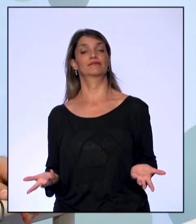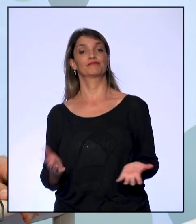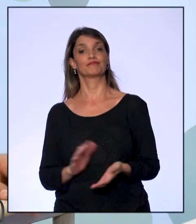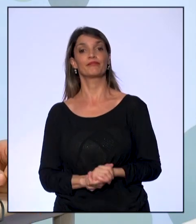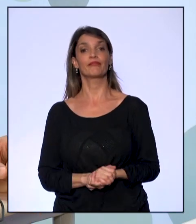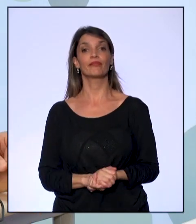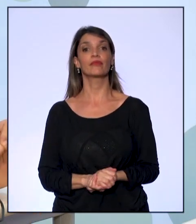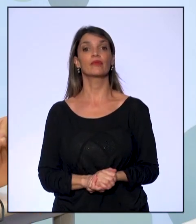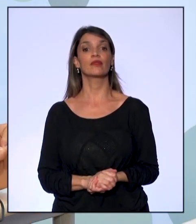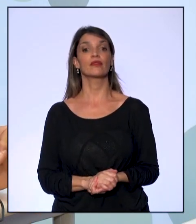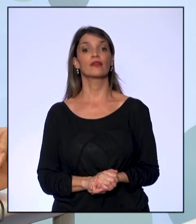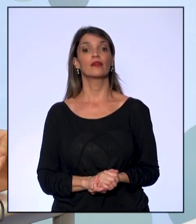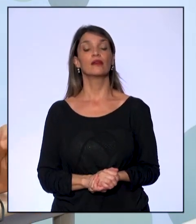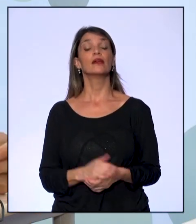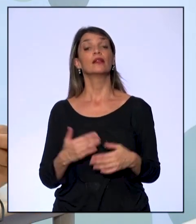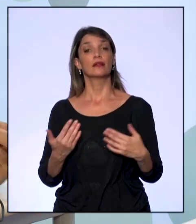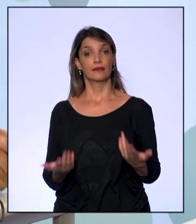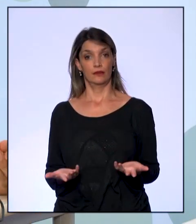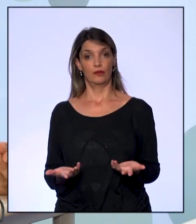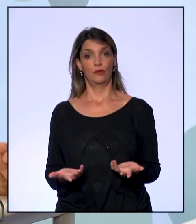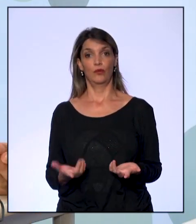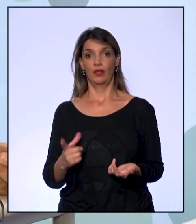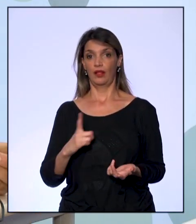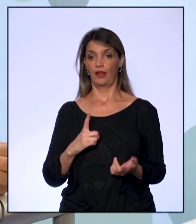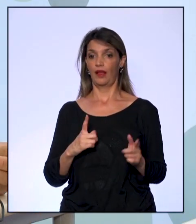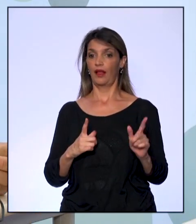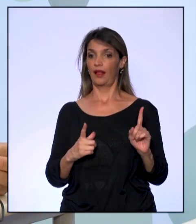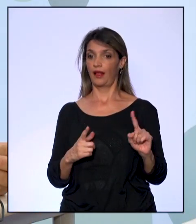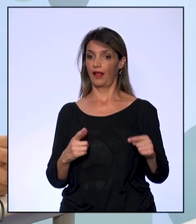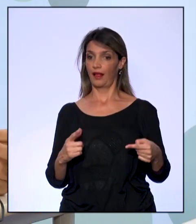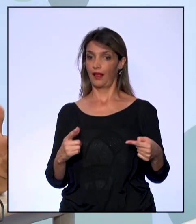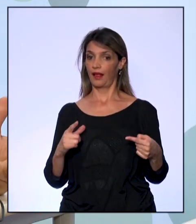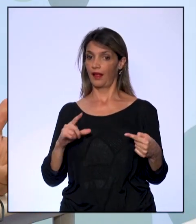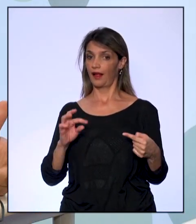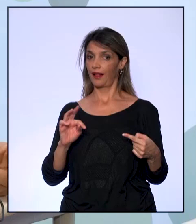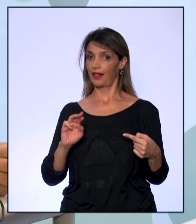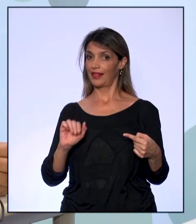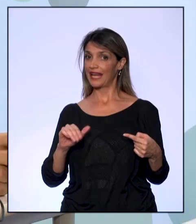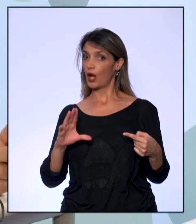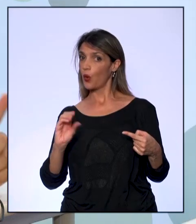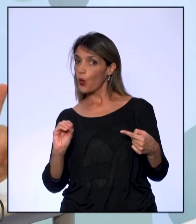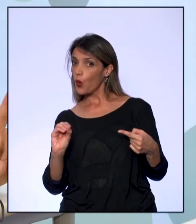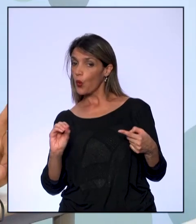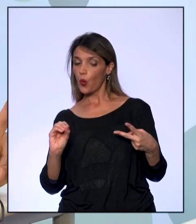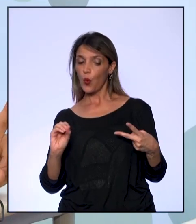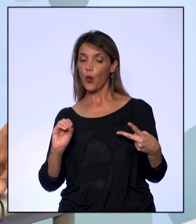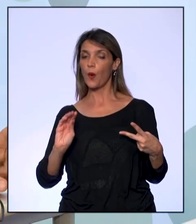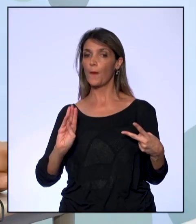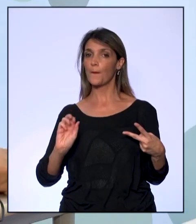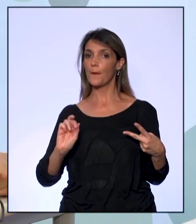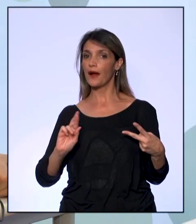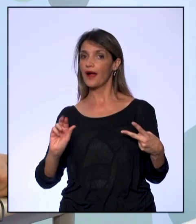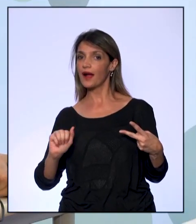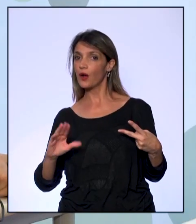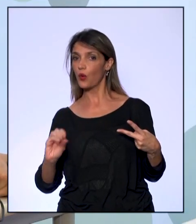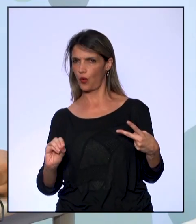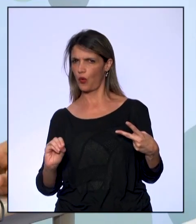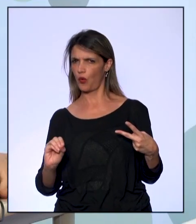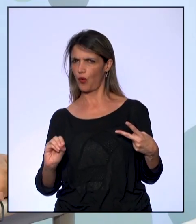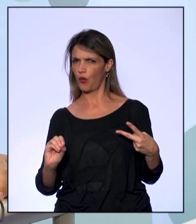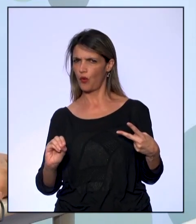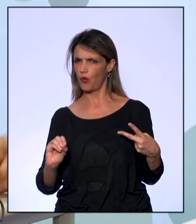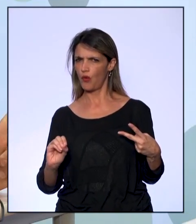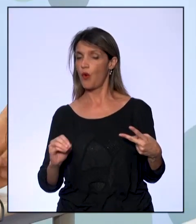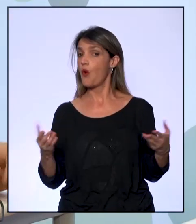olha só pessoal alunos nós temos aí o tranco e o barranco por analogia a criança lembra que eu falei para